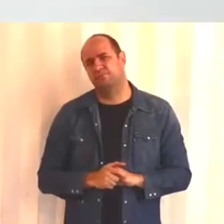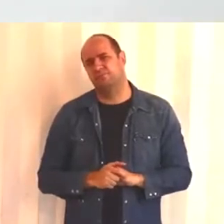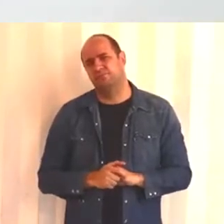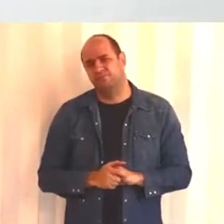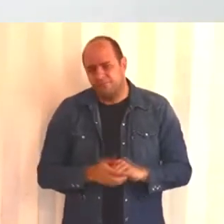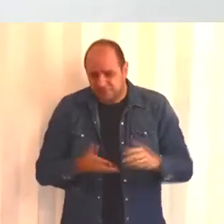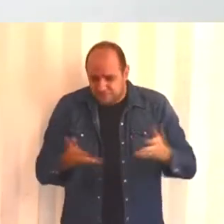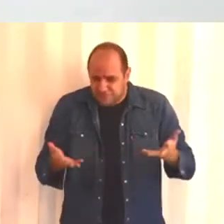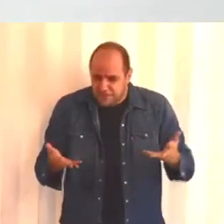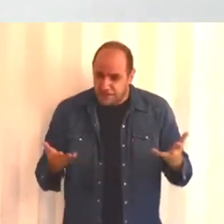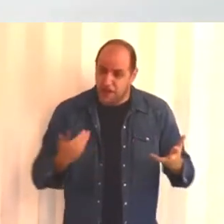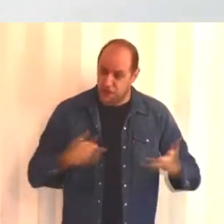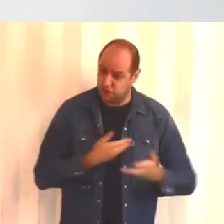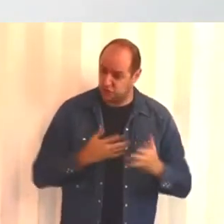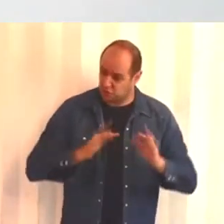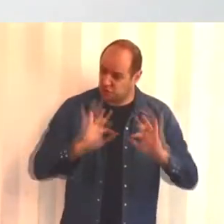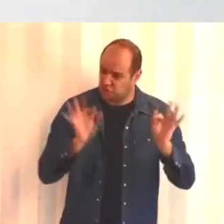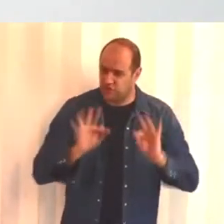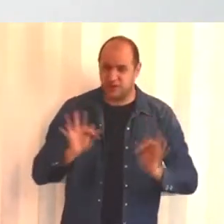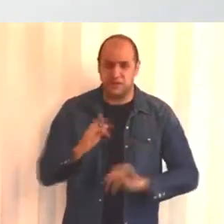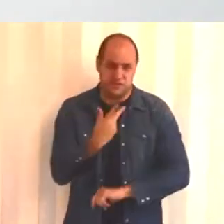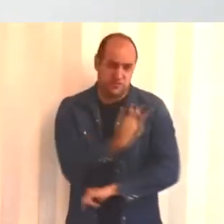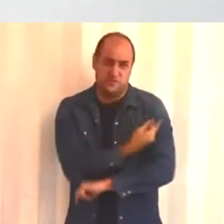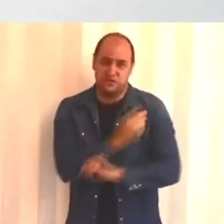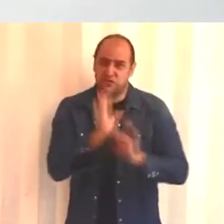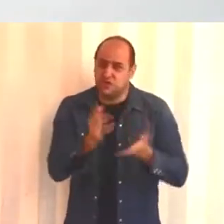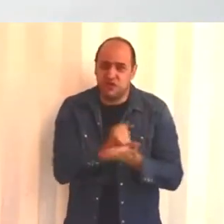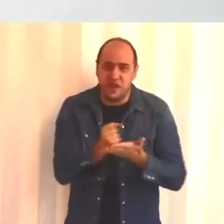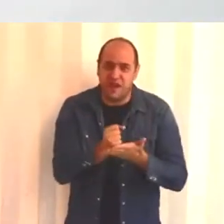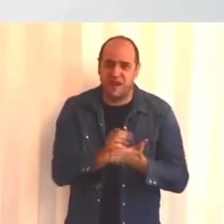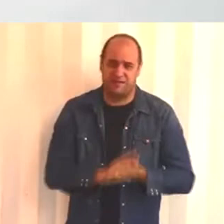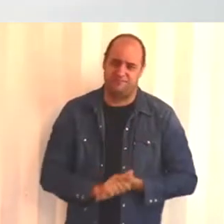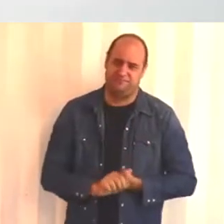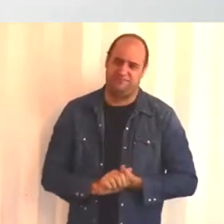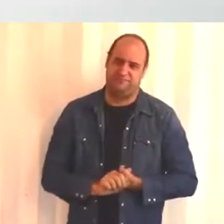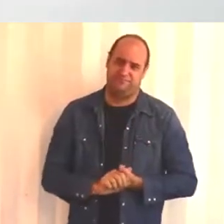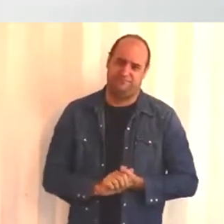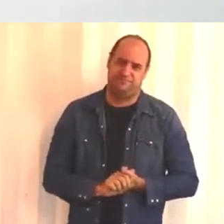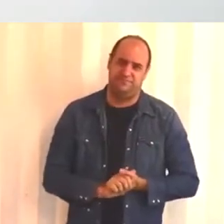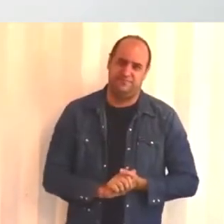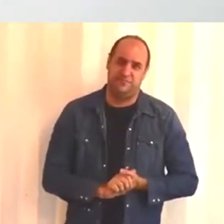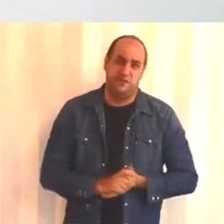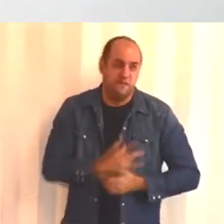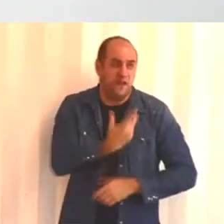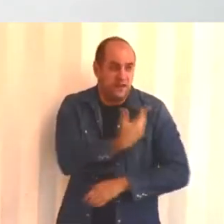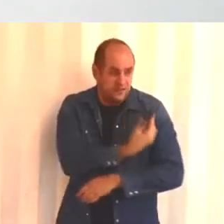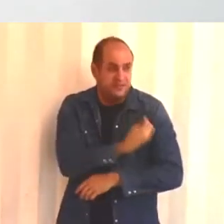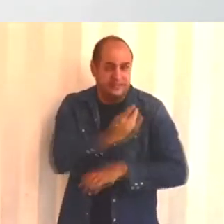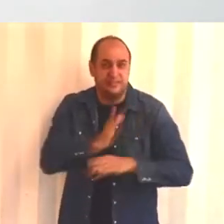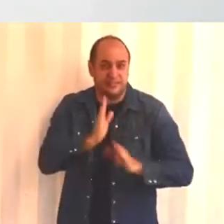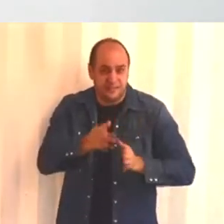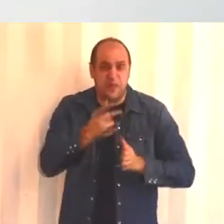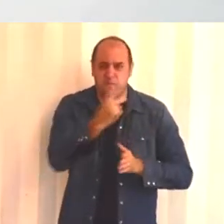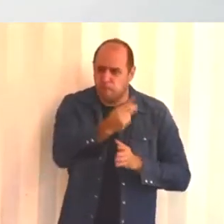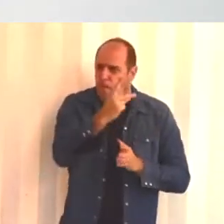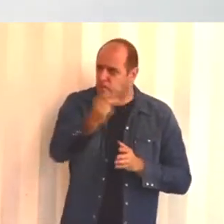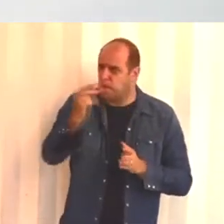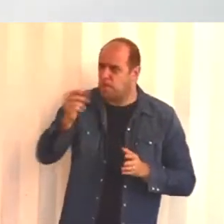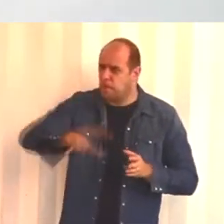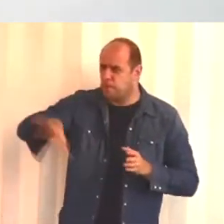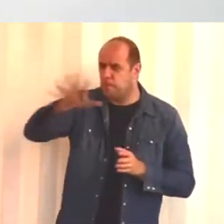Claro, estamos aí felizes porque alguns já foram vacinados. A vacina está chegando,